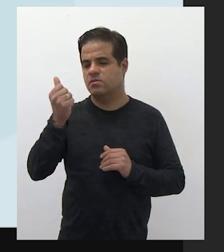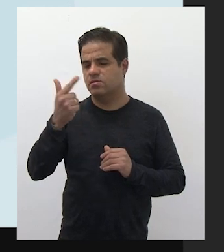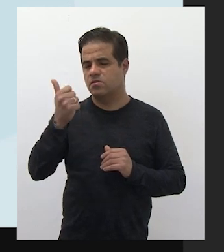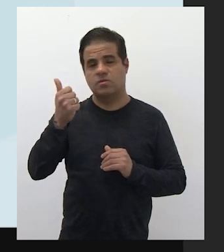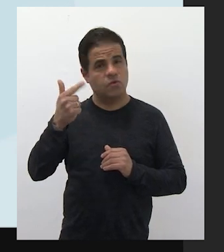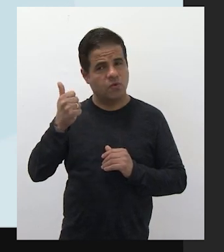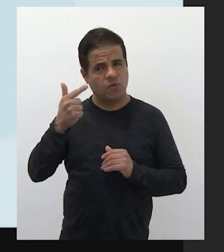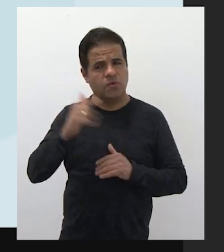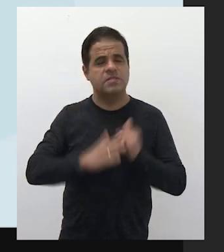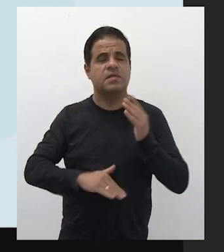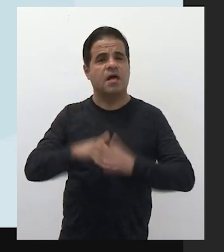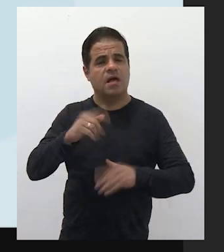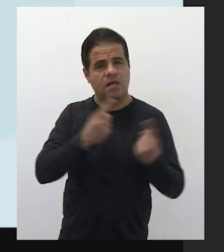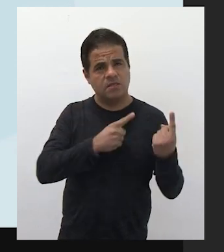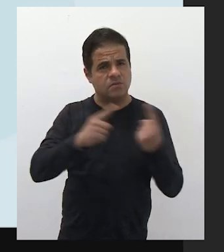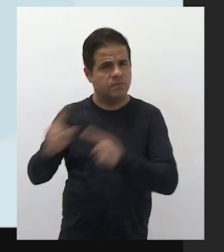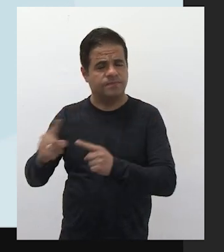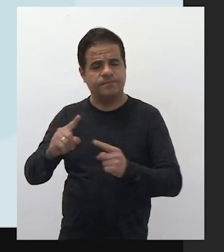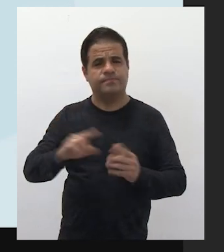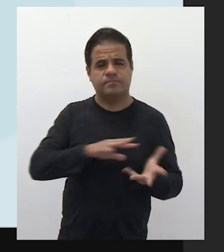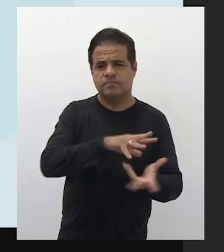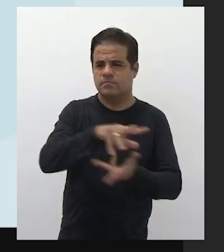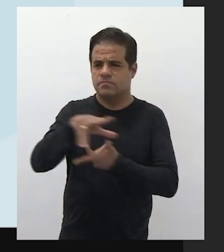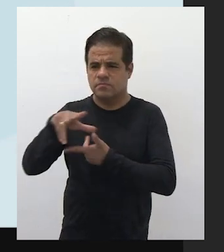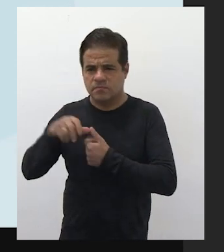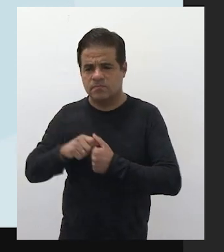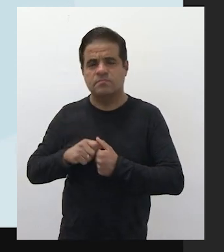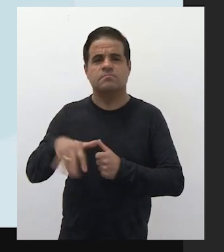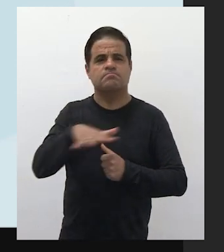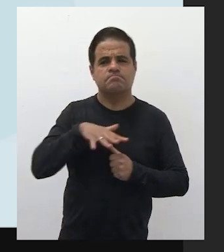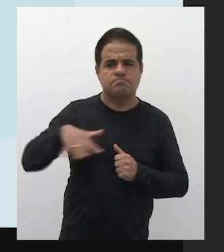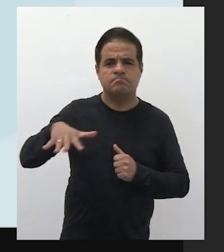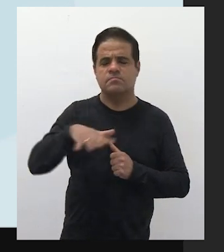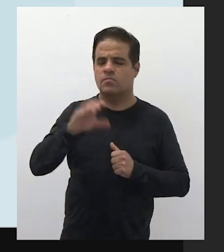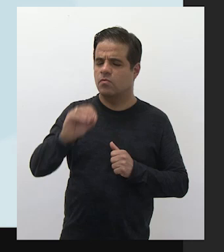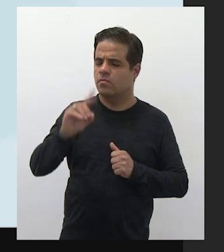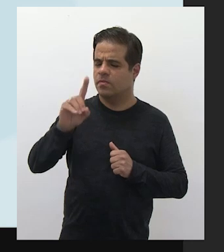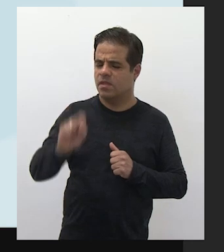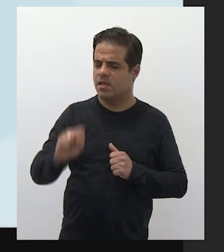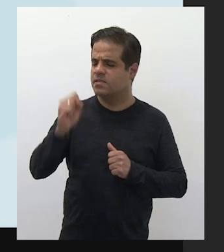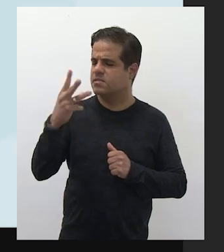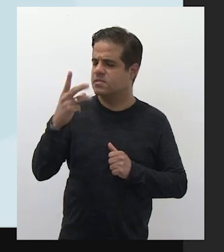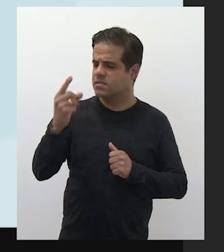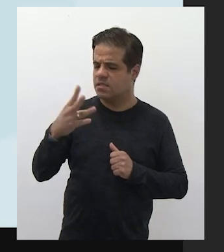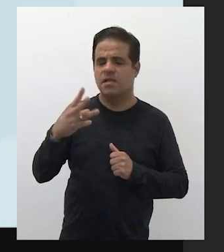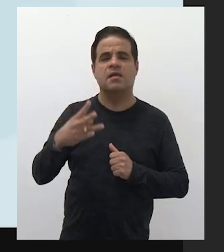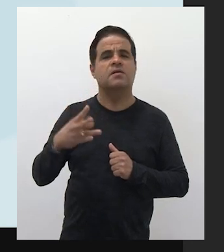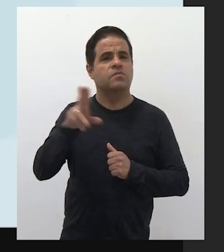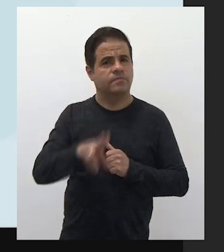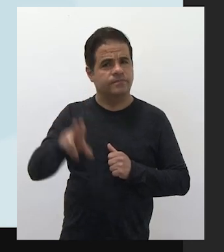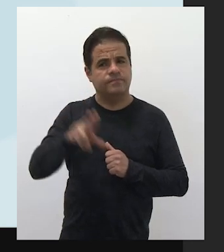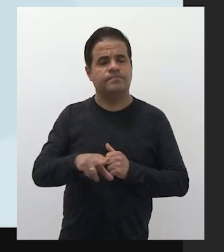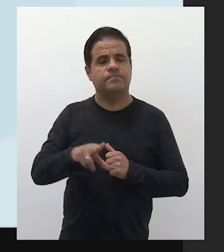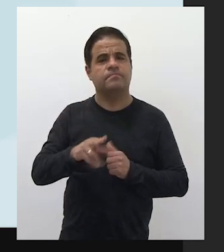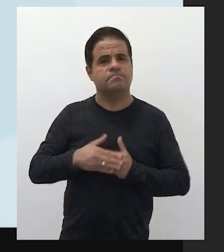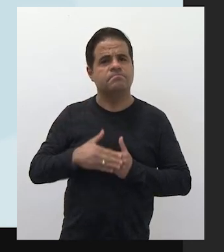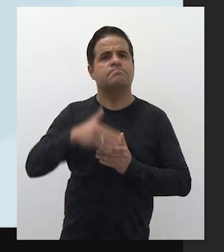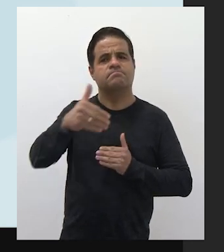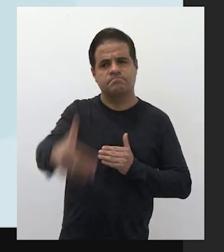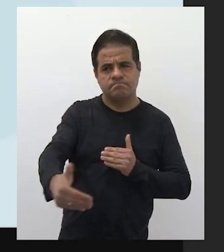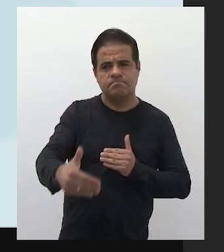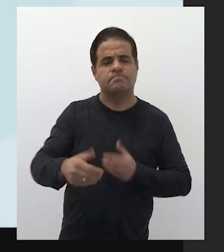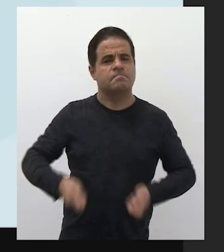ação contra a mudança global do clima, ODS 13, então, utilização de fontes renováveis,